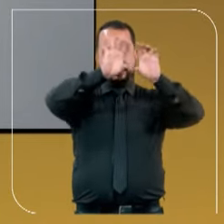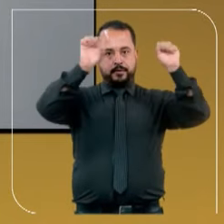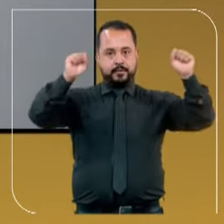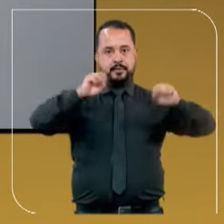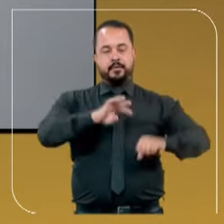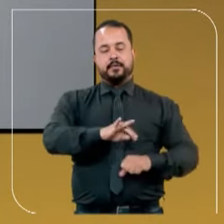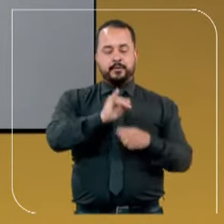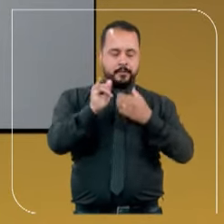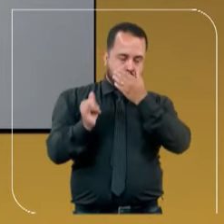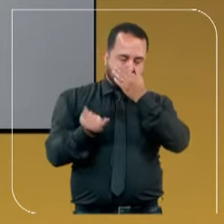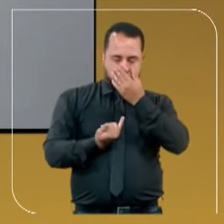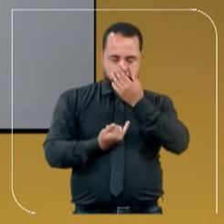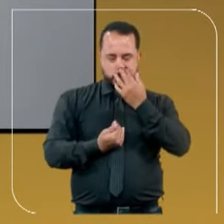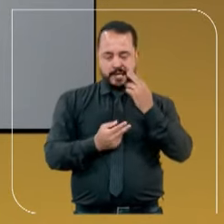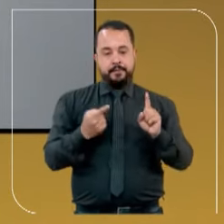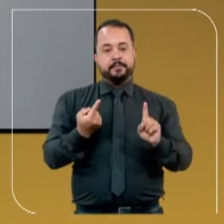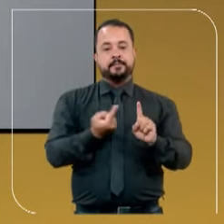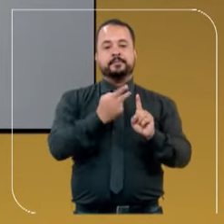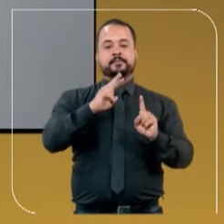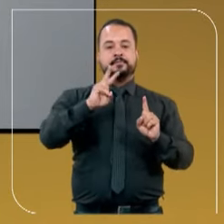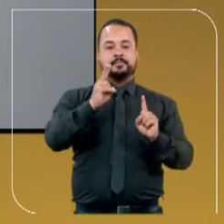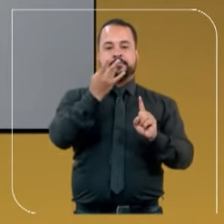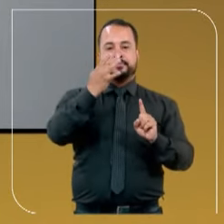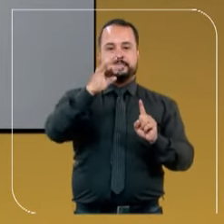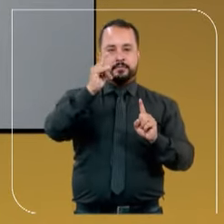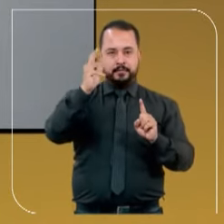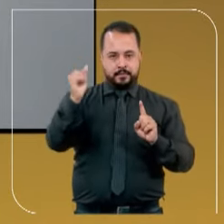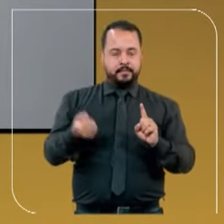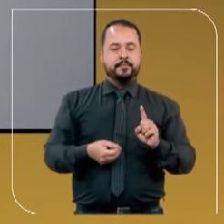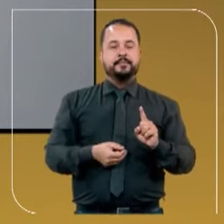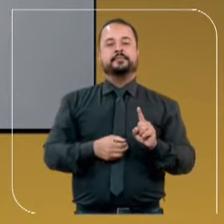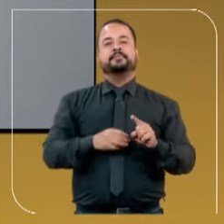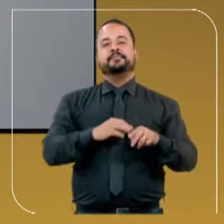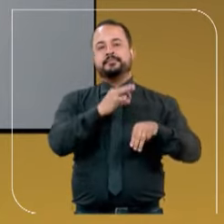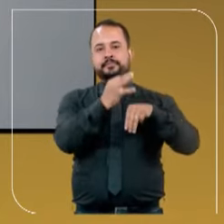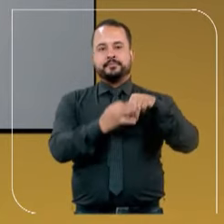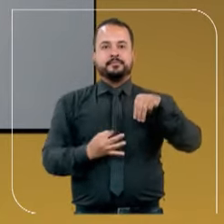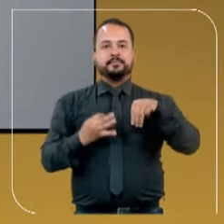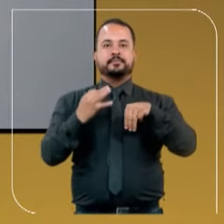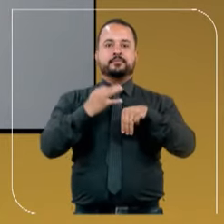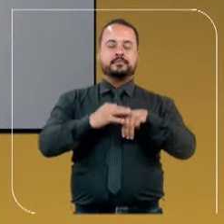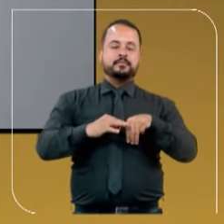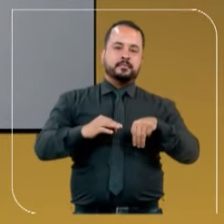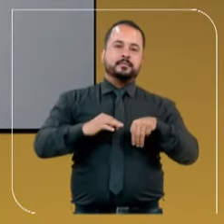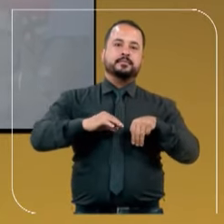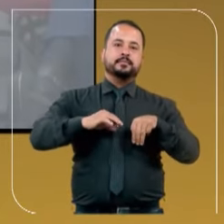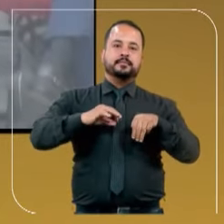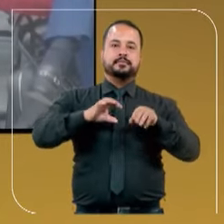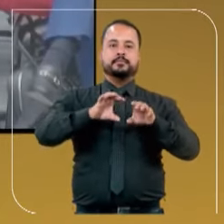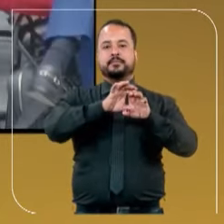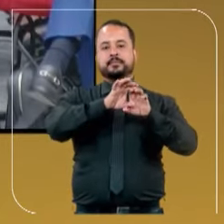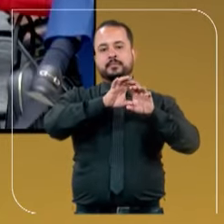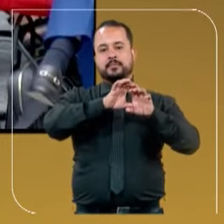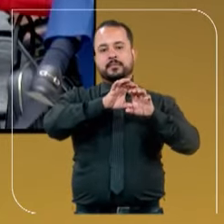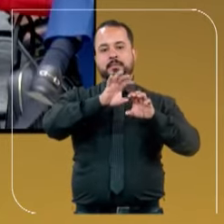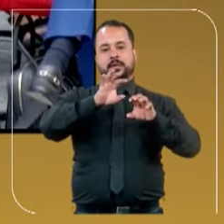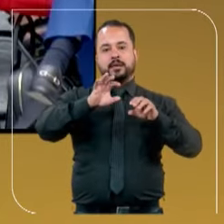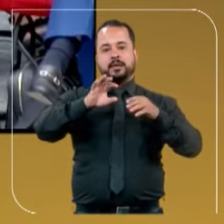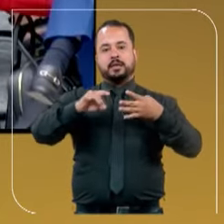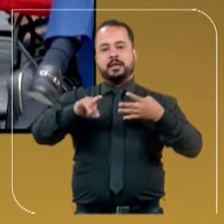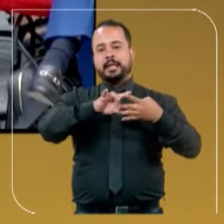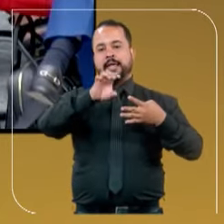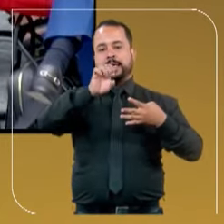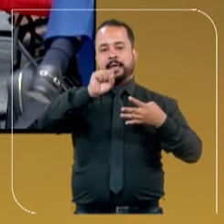Justiça, ministro Herman Benjamin, o ministro do Supremo Tribunal Federal, ministro Edson Fachin, o